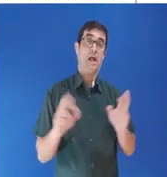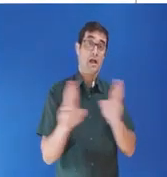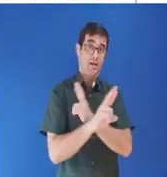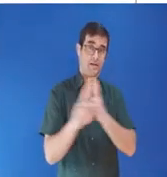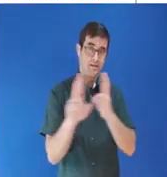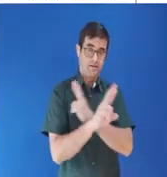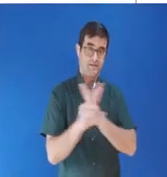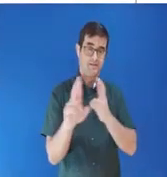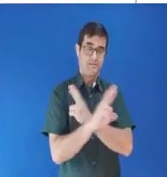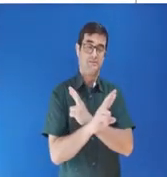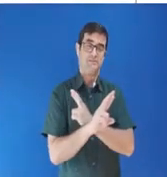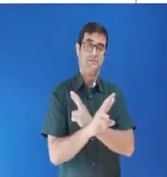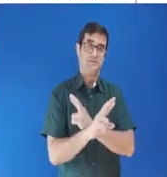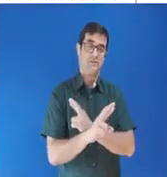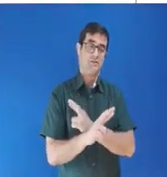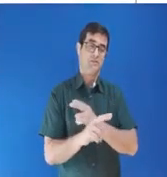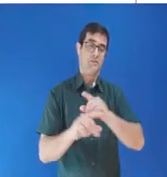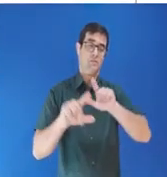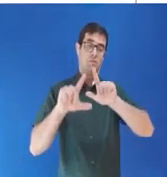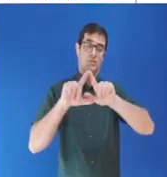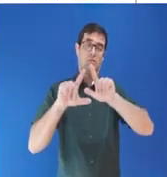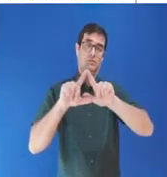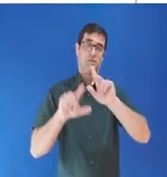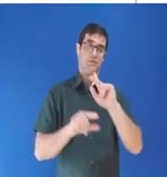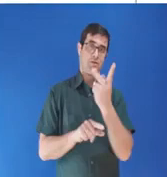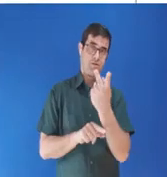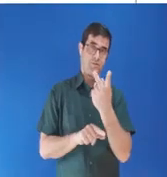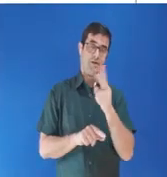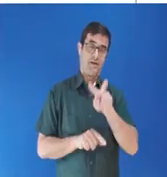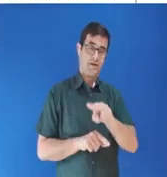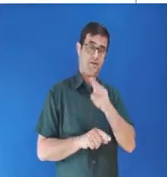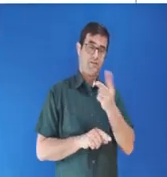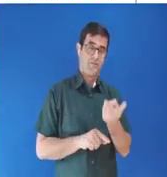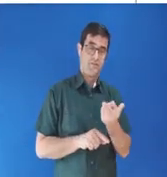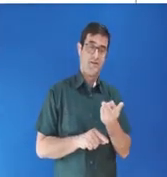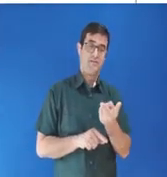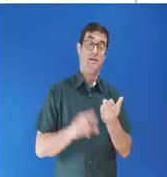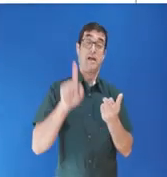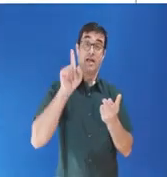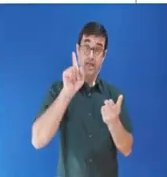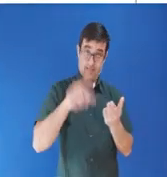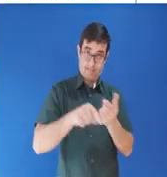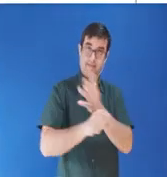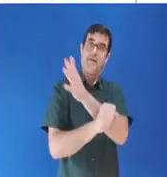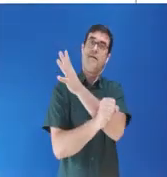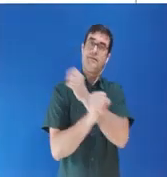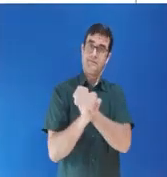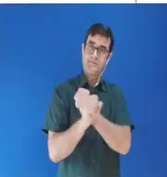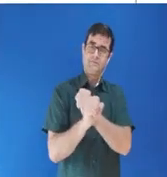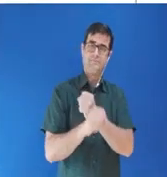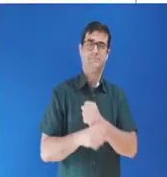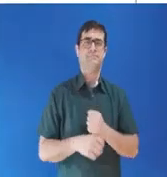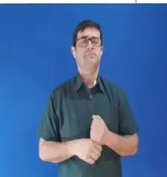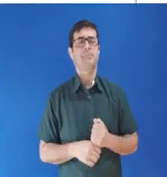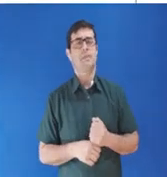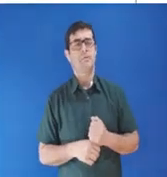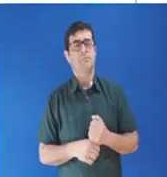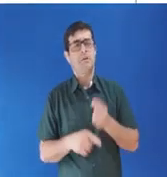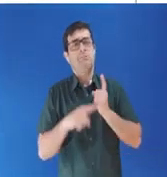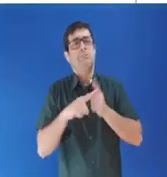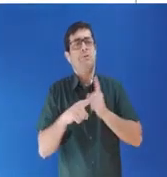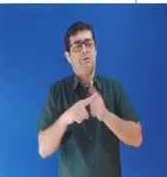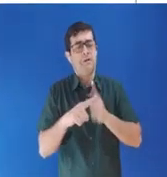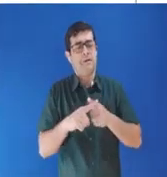com ΔH de ganho de elétrons é inversa, então aqui o processo é endotérmico. Mas aí vocês vão perguntar por